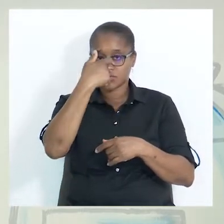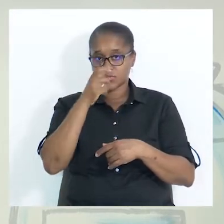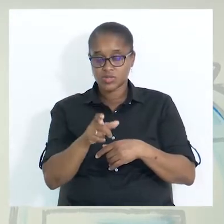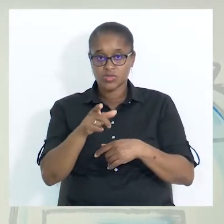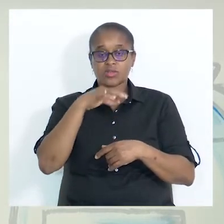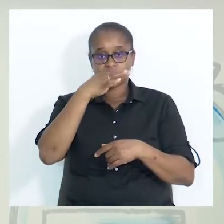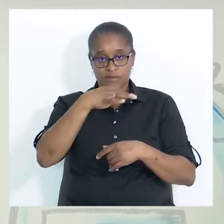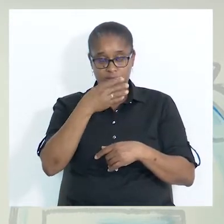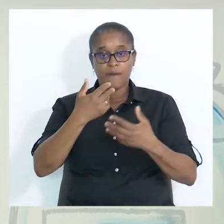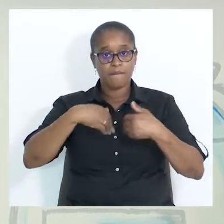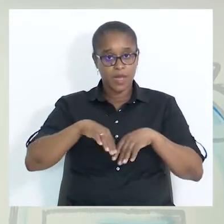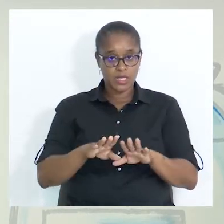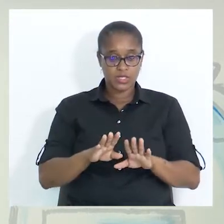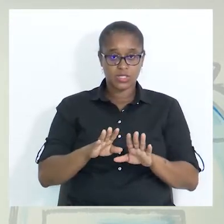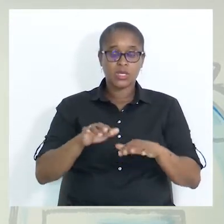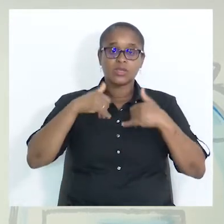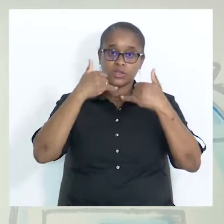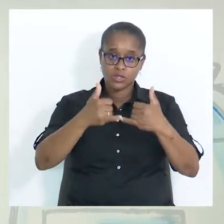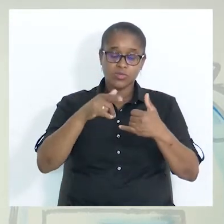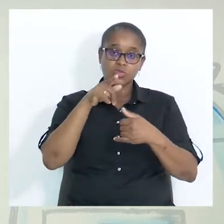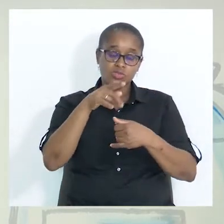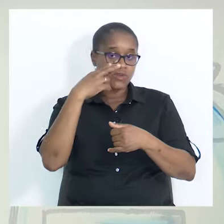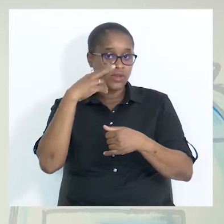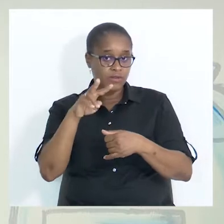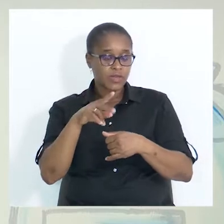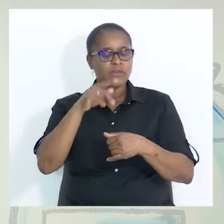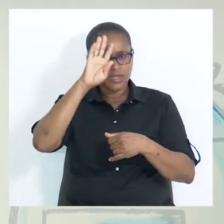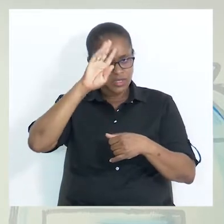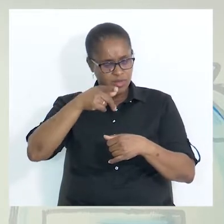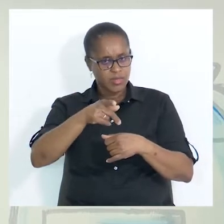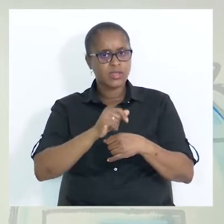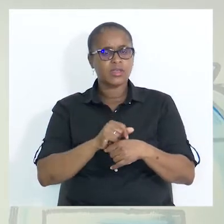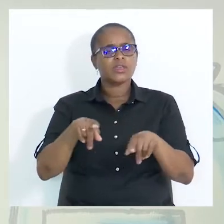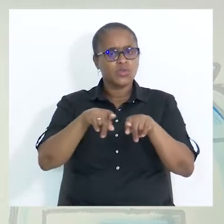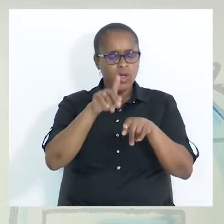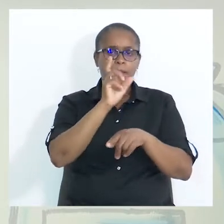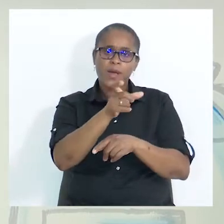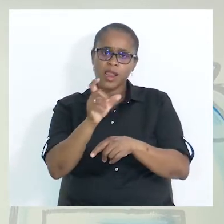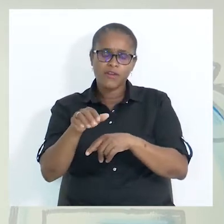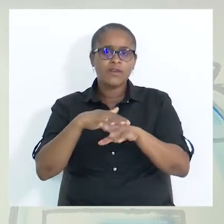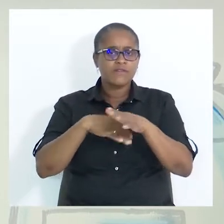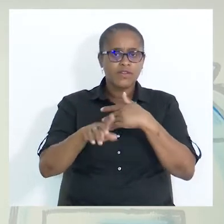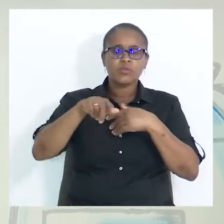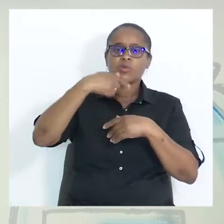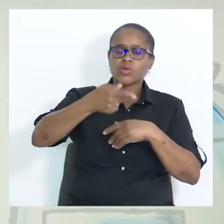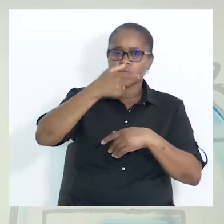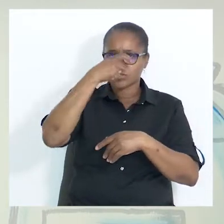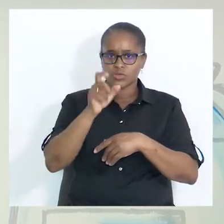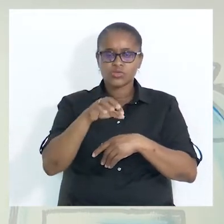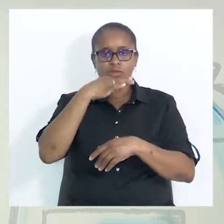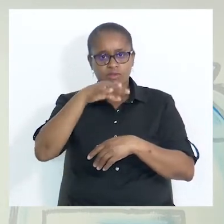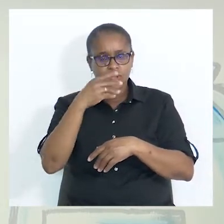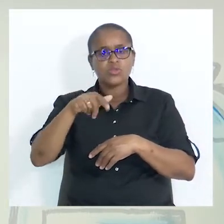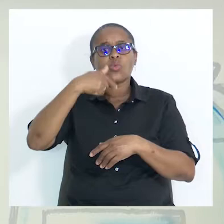falante. Mas depois tu vais ver, tu vais dar conta da mesma palavra realizada pelo outro falante num